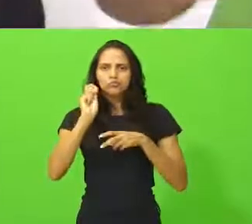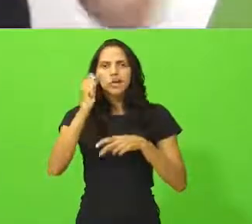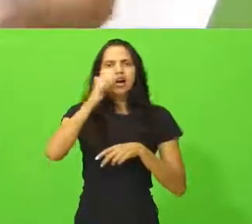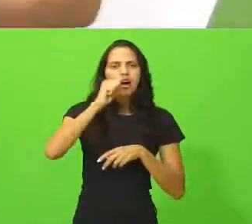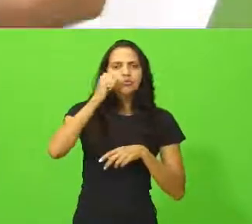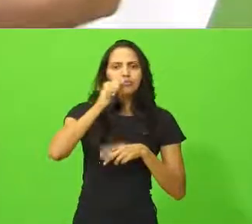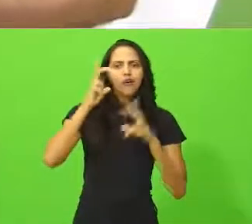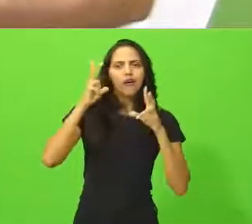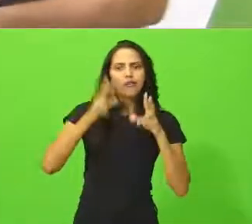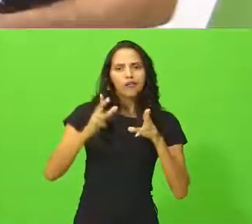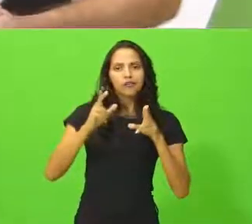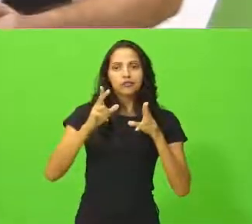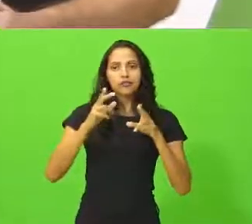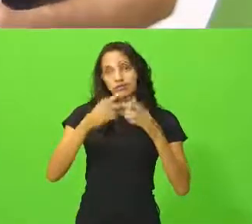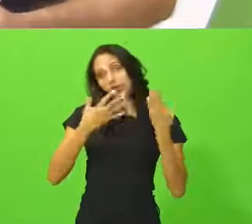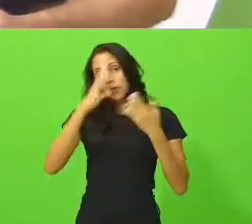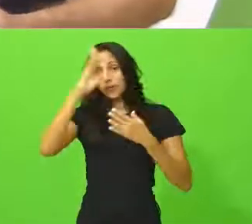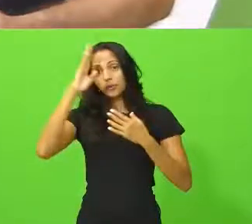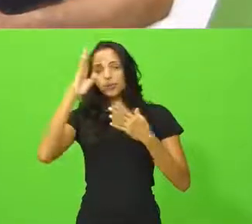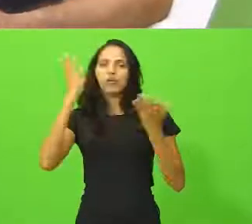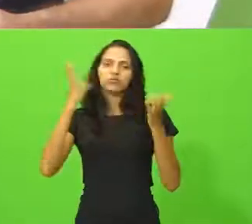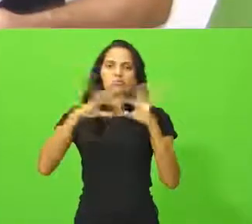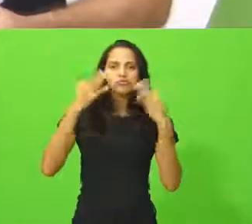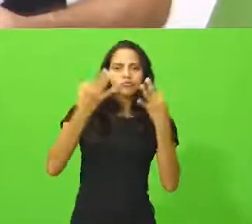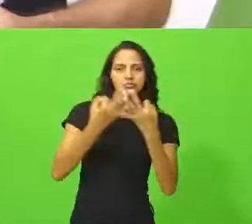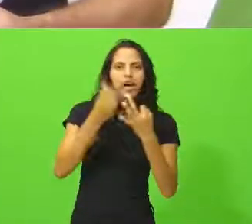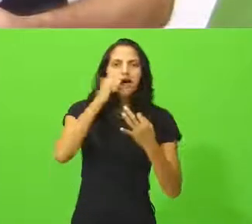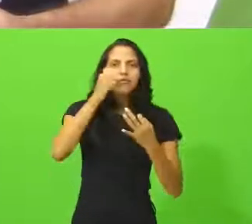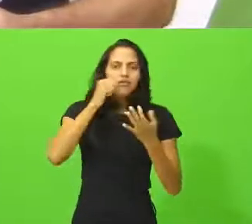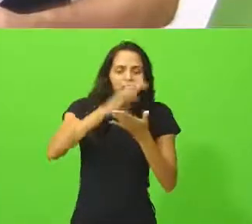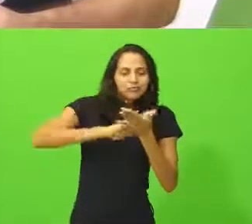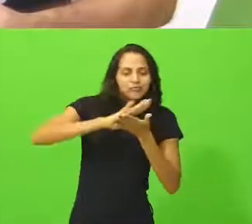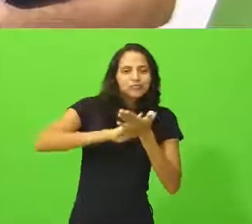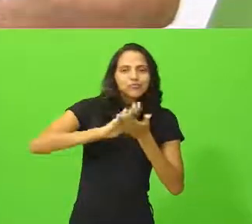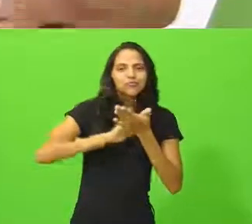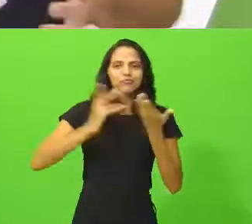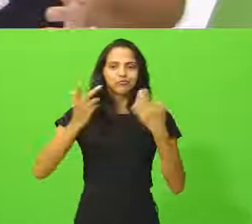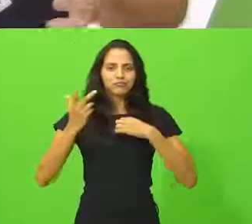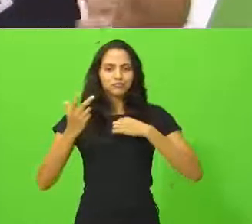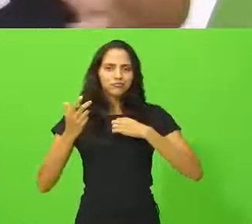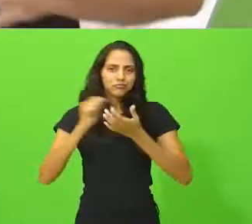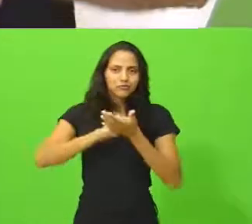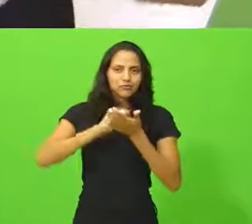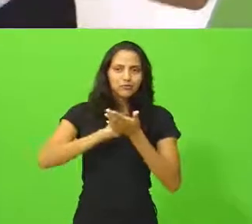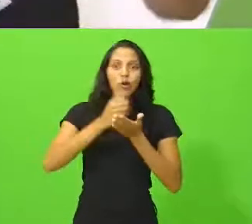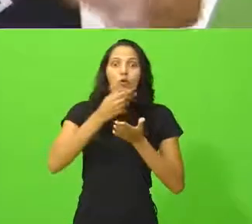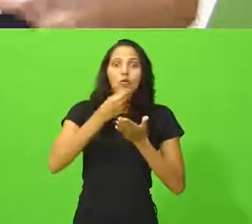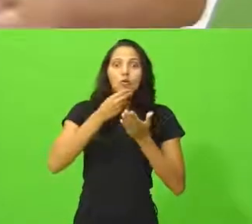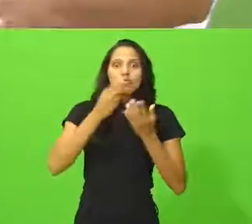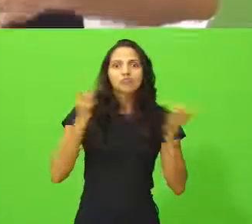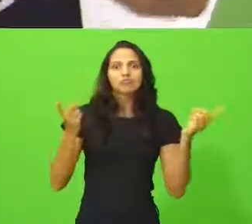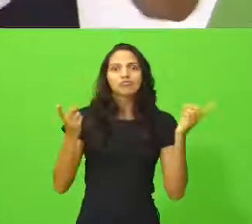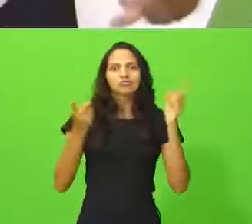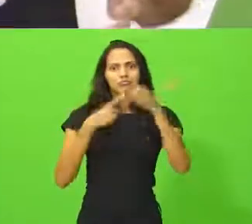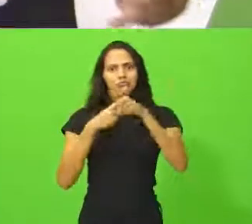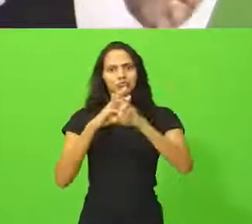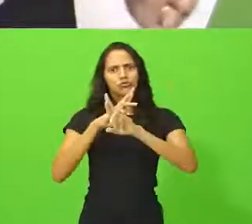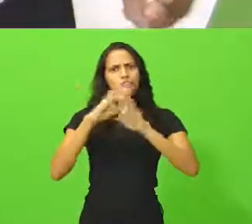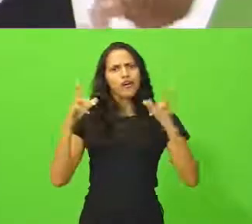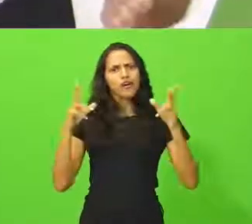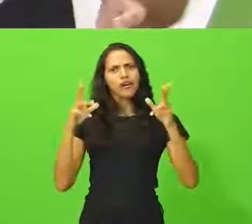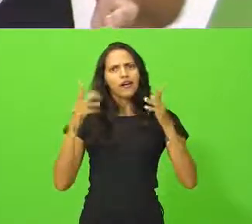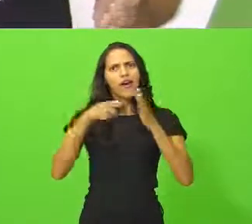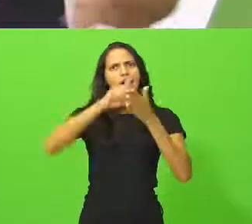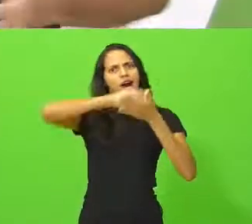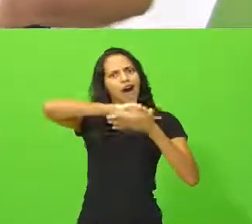A mulher é chefe de família. Quem está lá lavando o prato, quem está lavando lá a roupa, está sendo o homem. Então está ocorrendo até uma certa inversão